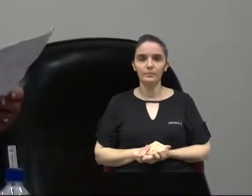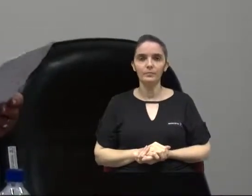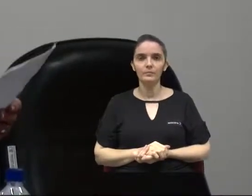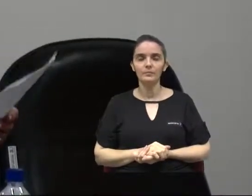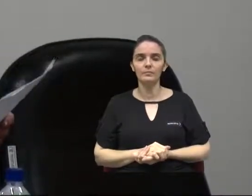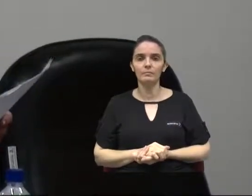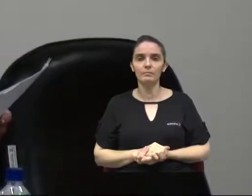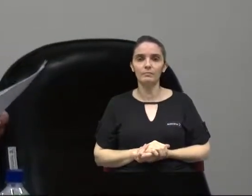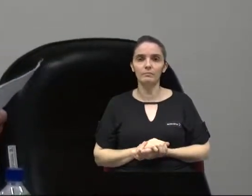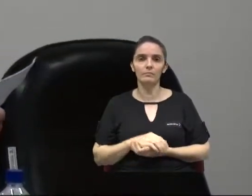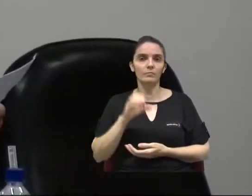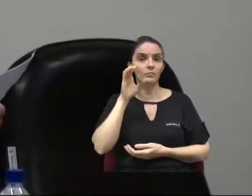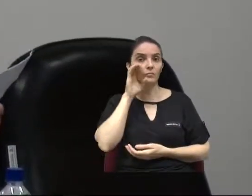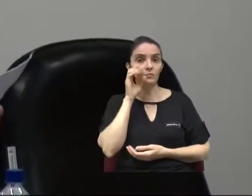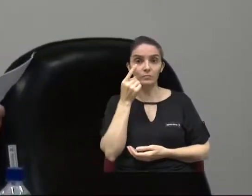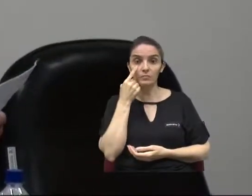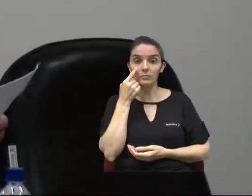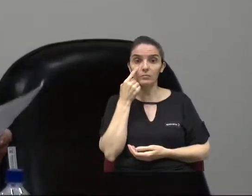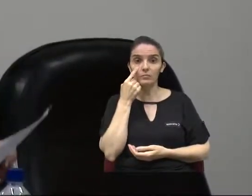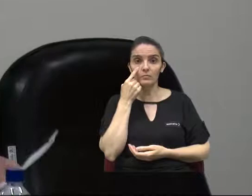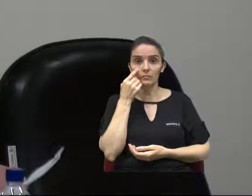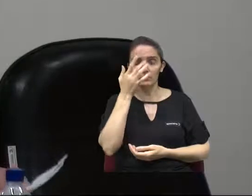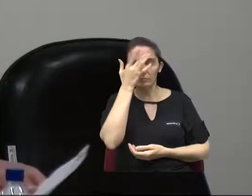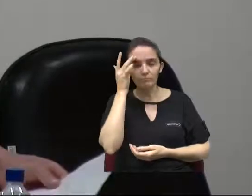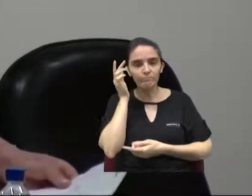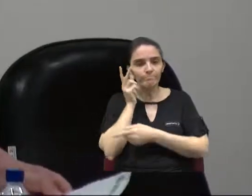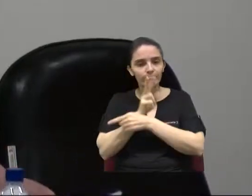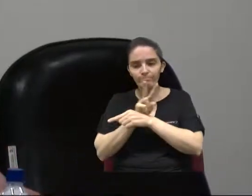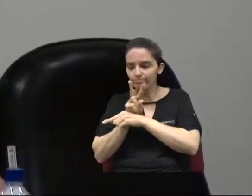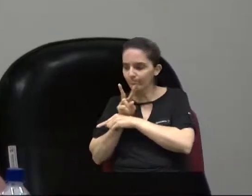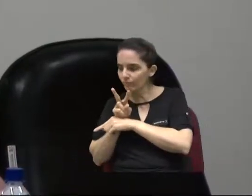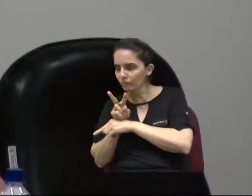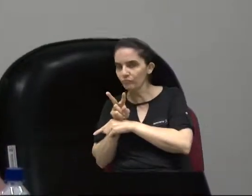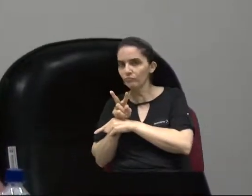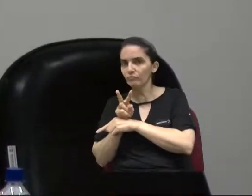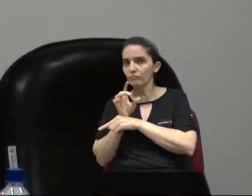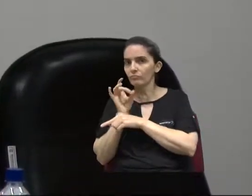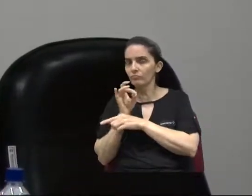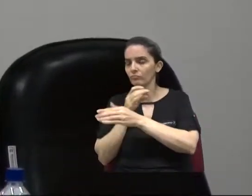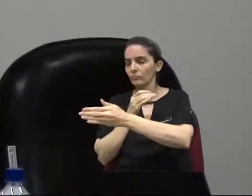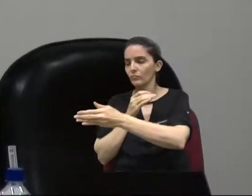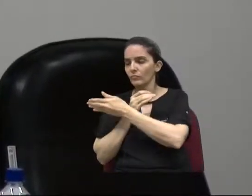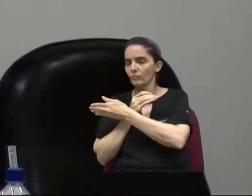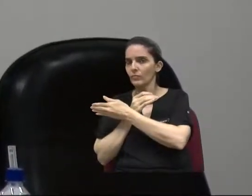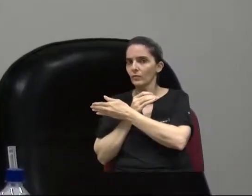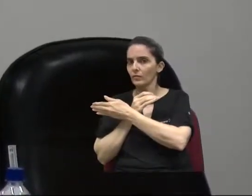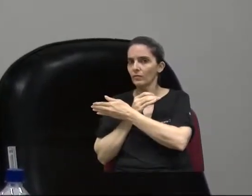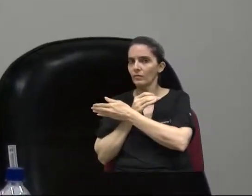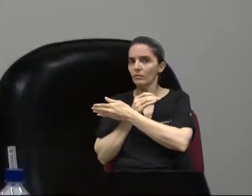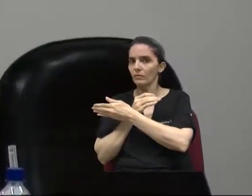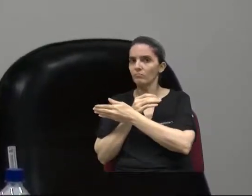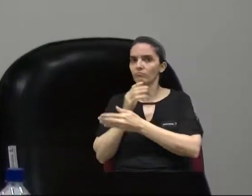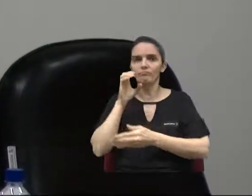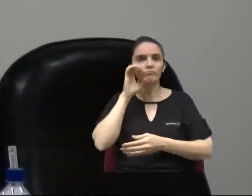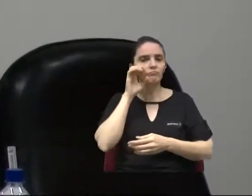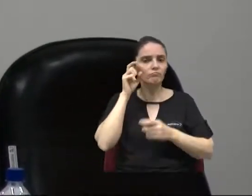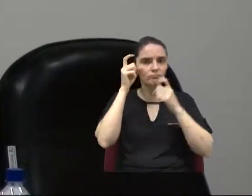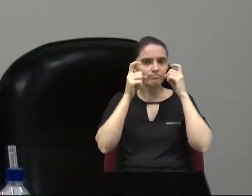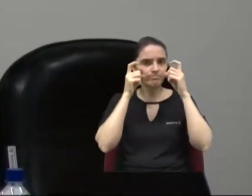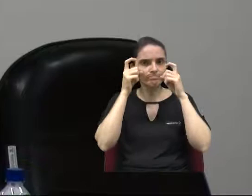esse caso dessa pessoa fazendo essa abordagem, eu me preocupei, né? Ela